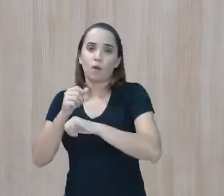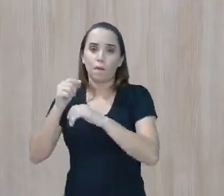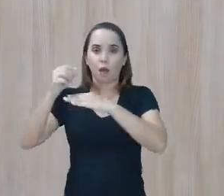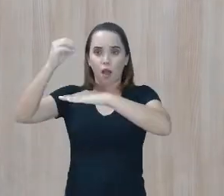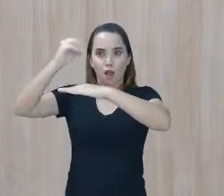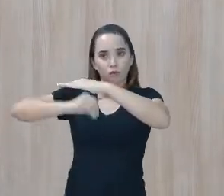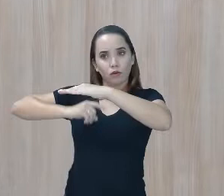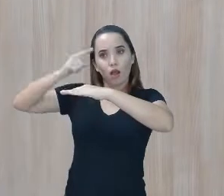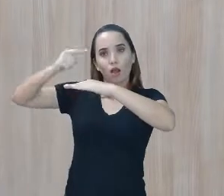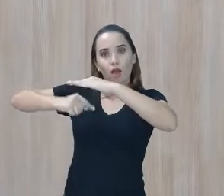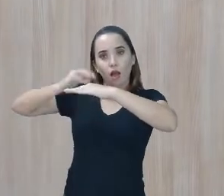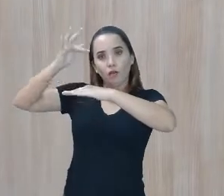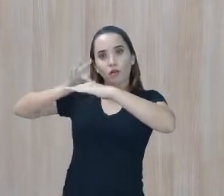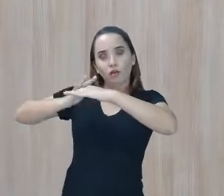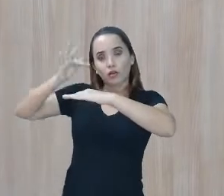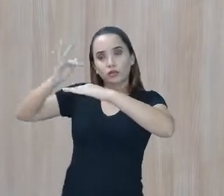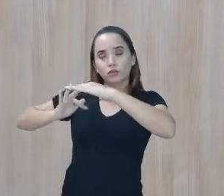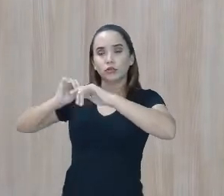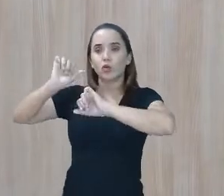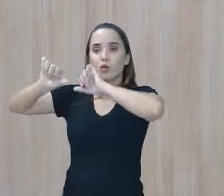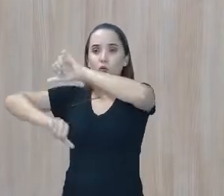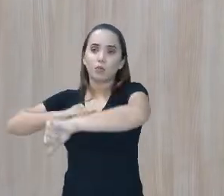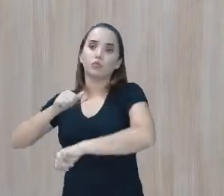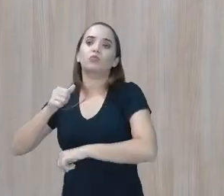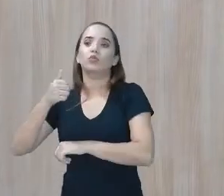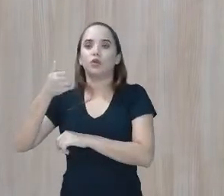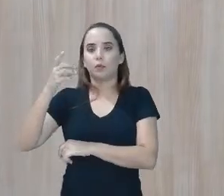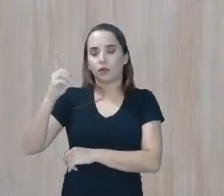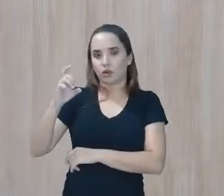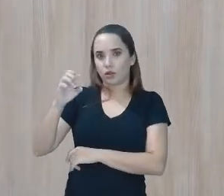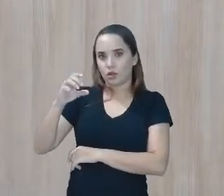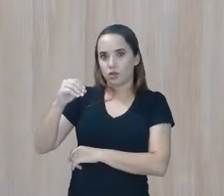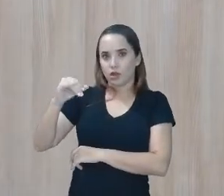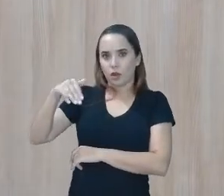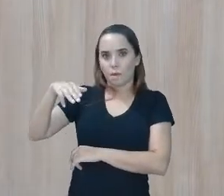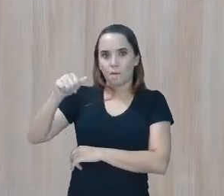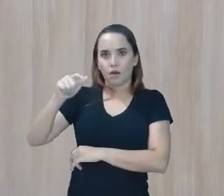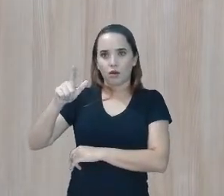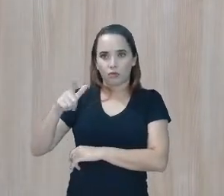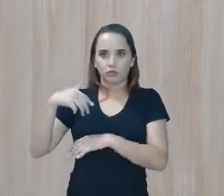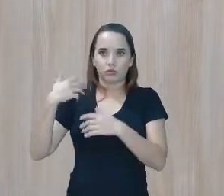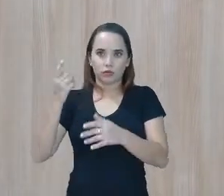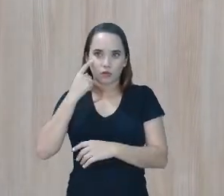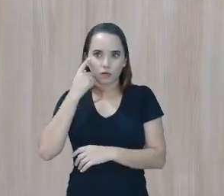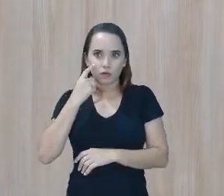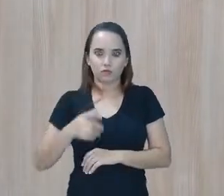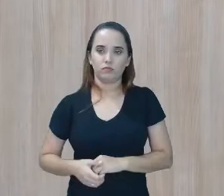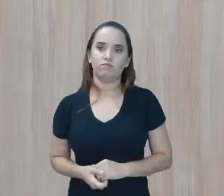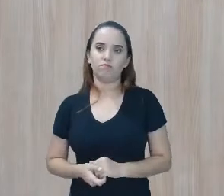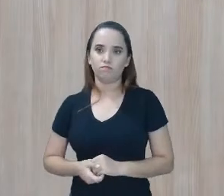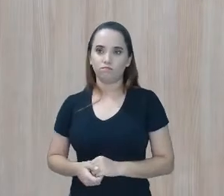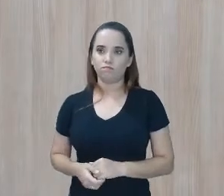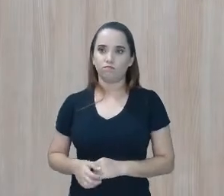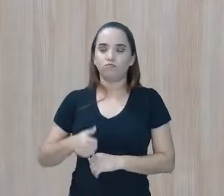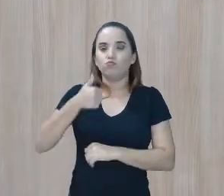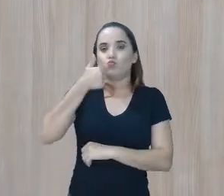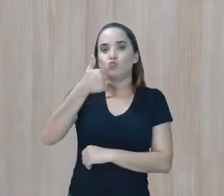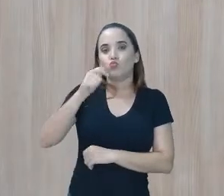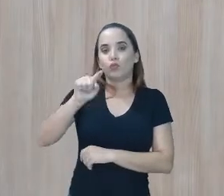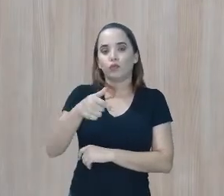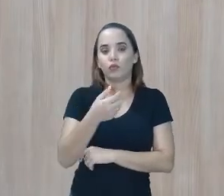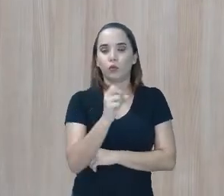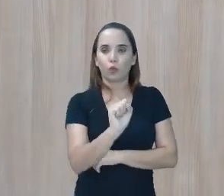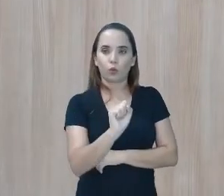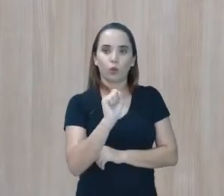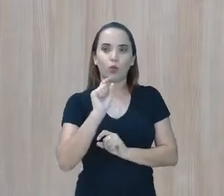forma decimal. E a partir daí eu vou e identifico. Então, 1,8. Veja a noção, 1,8